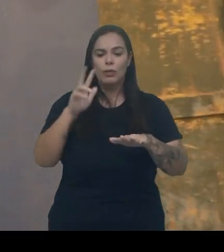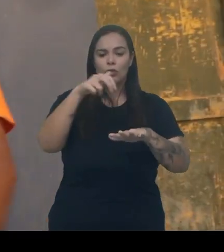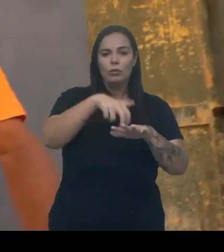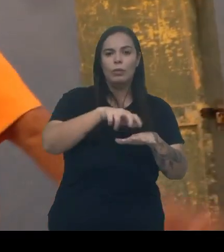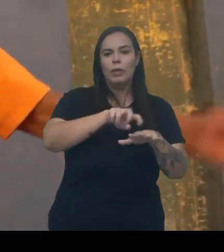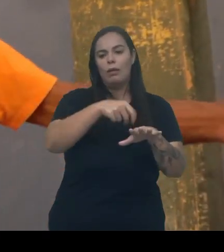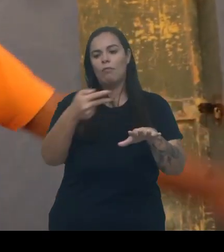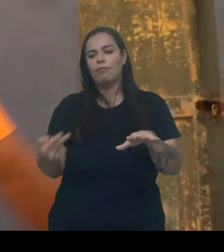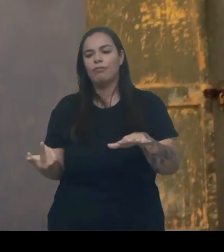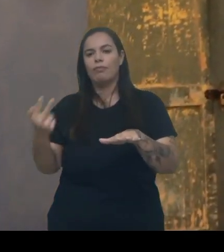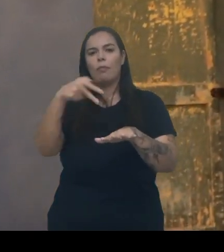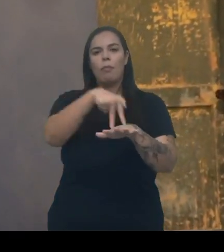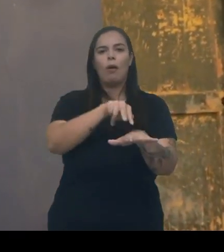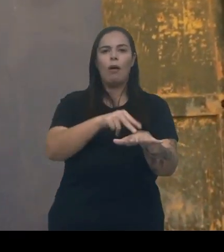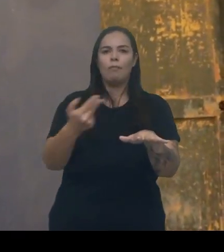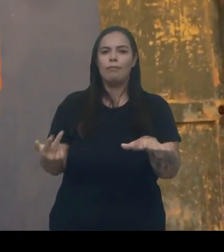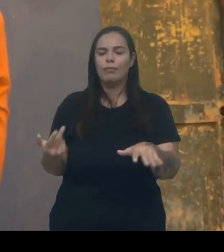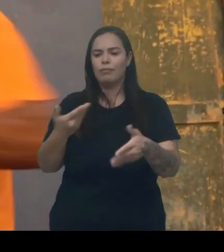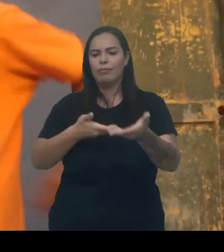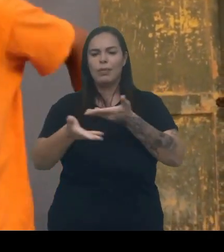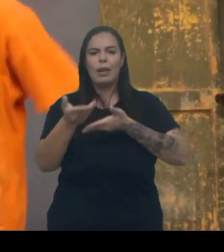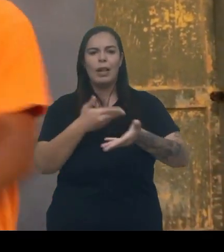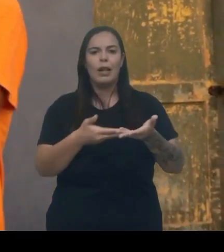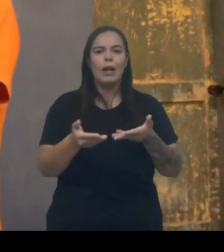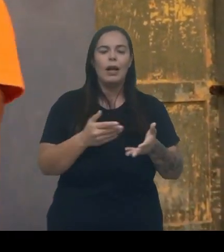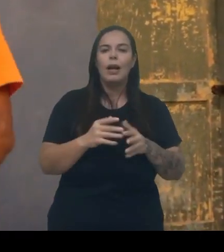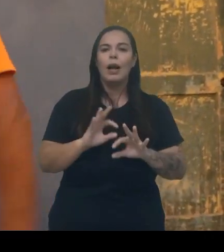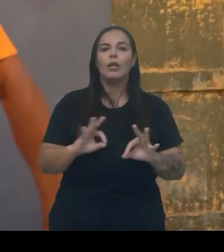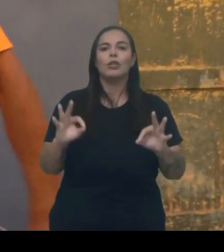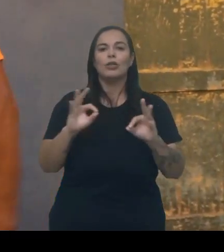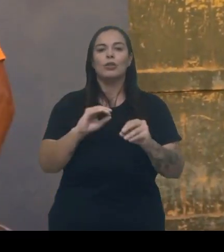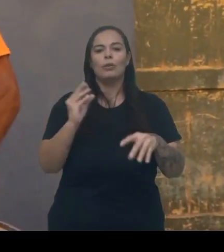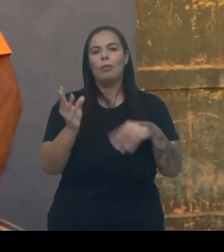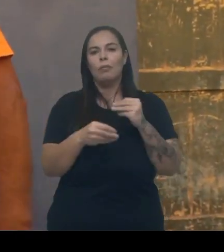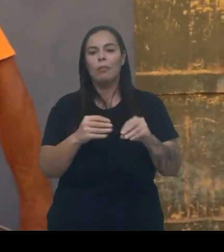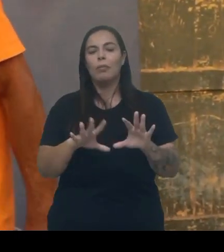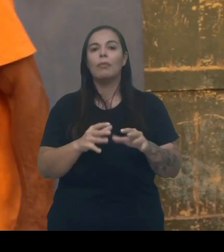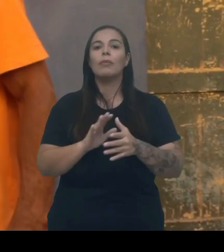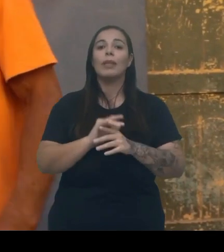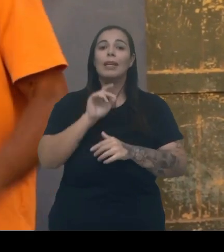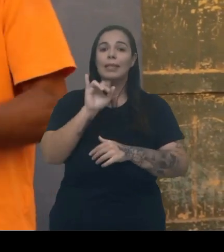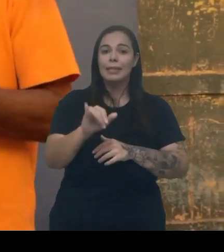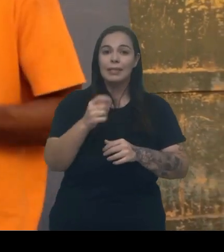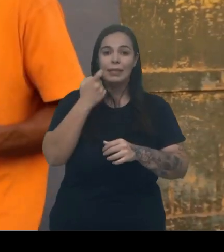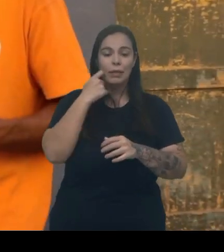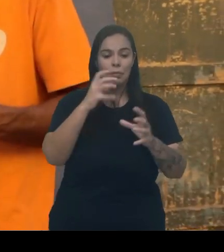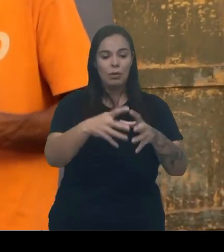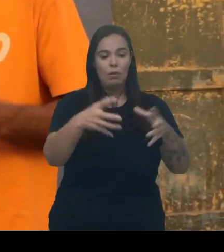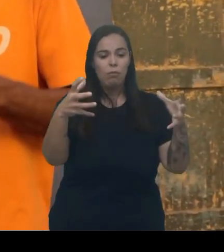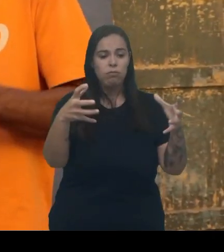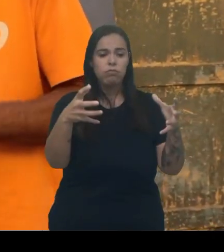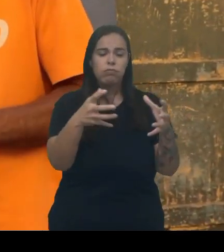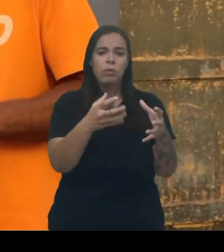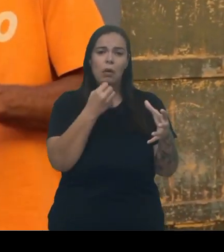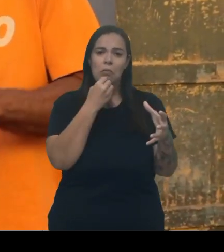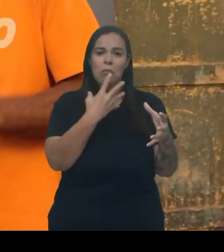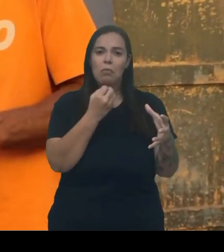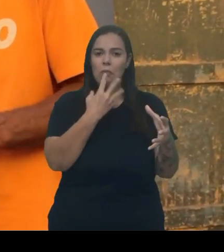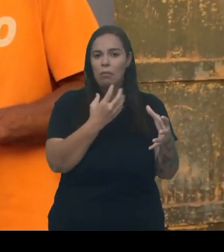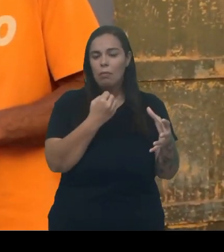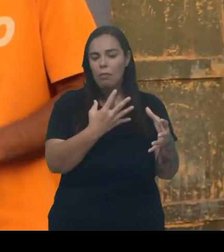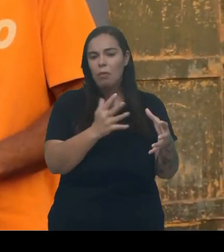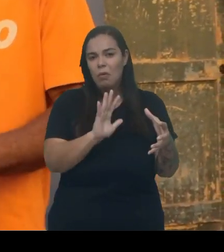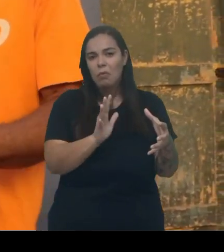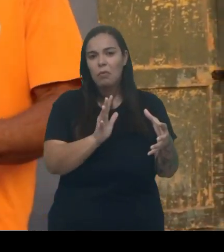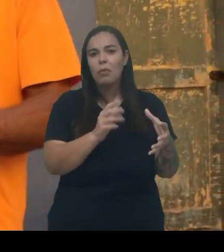outro descia, varria todo mundo, riava as 8 canoas, e até ele depois do lado do canal. Se fosse um cardume satisfatório, embora o mar